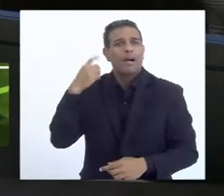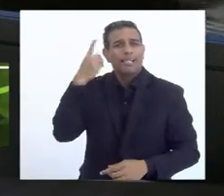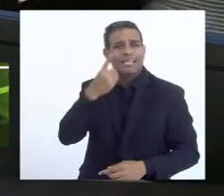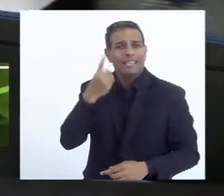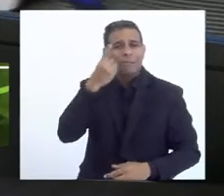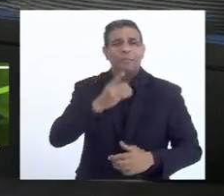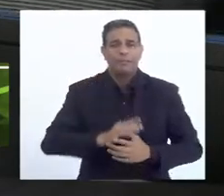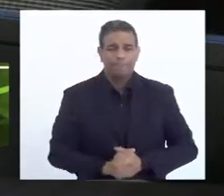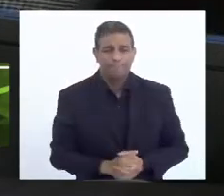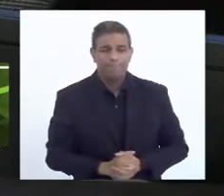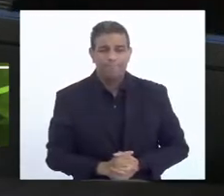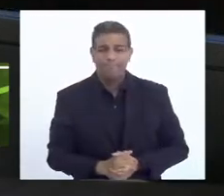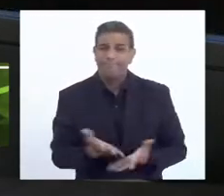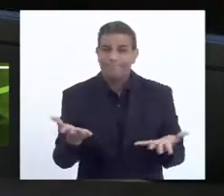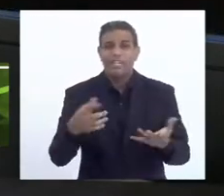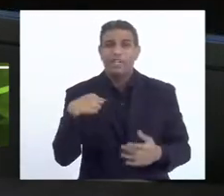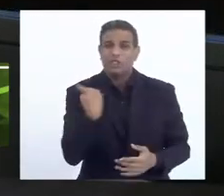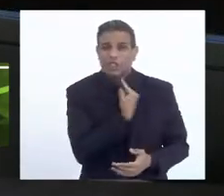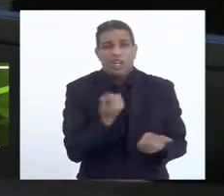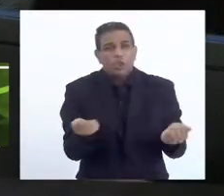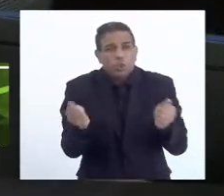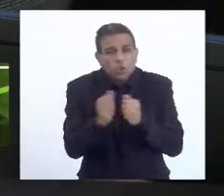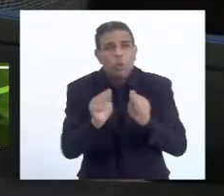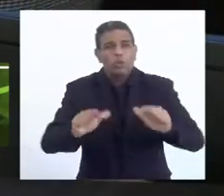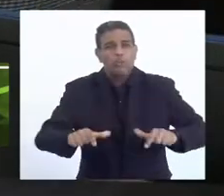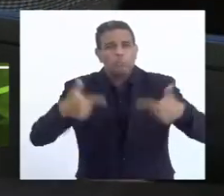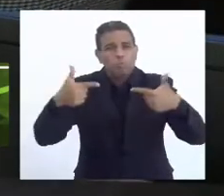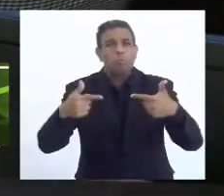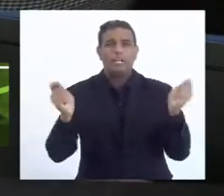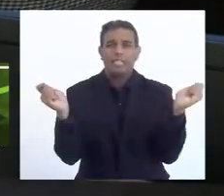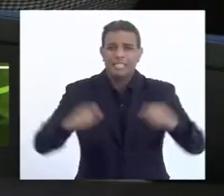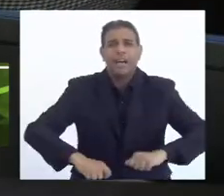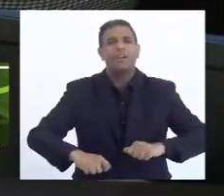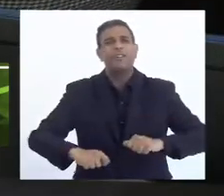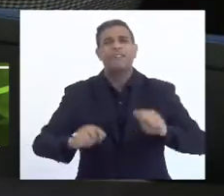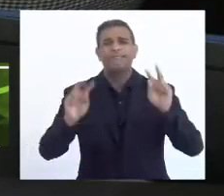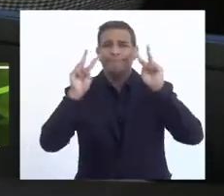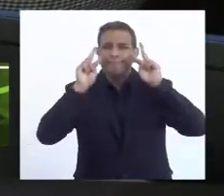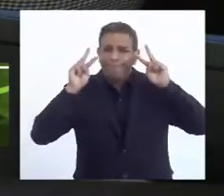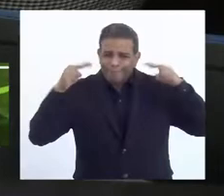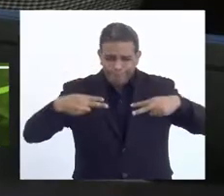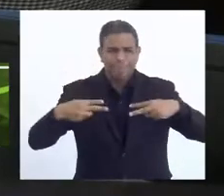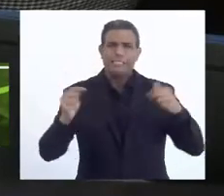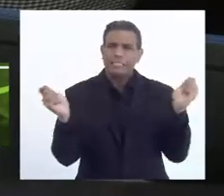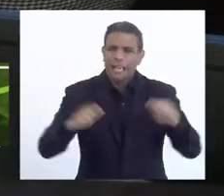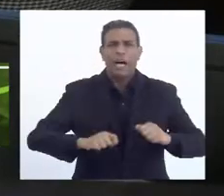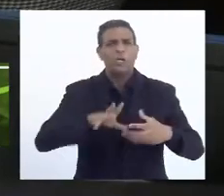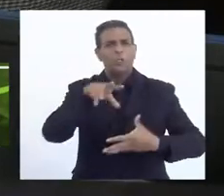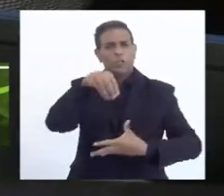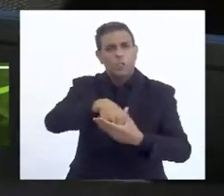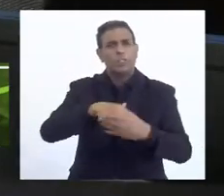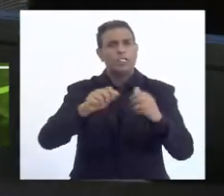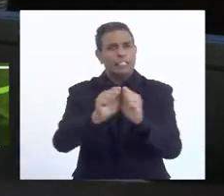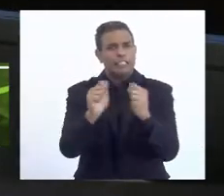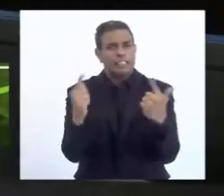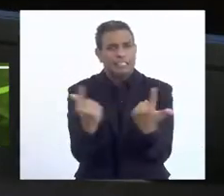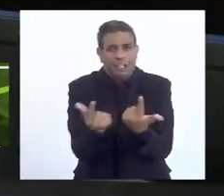eu acho que temos, sim, que lutar para que reconheçamos que, dentro das